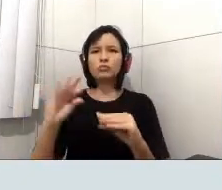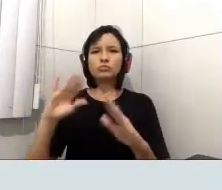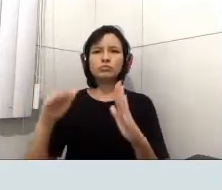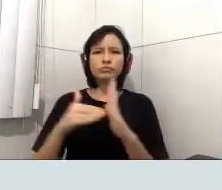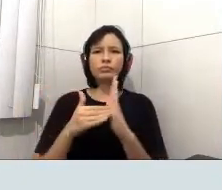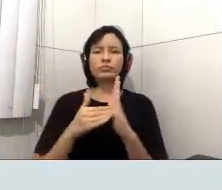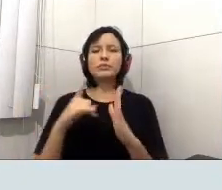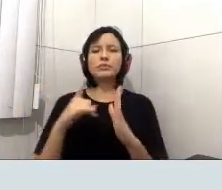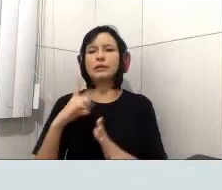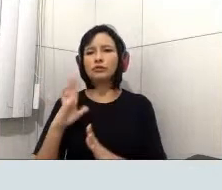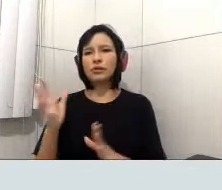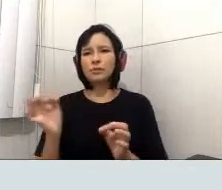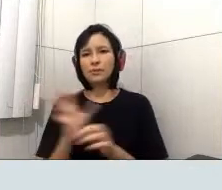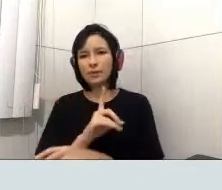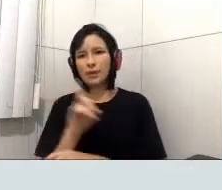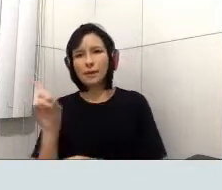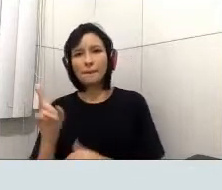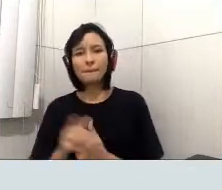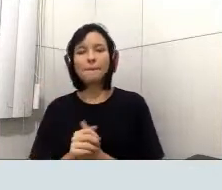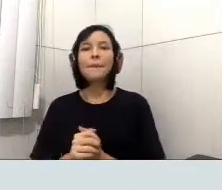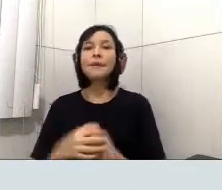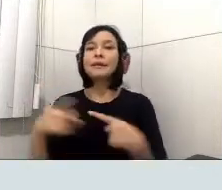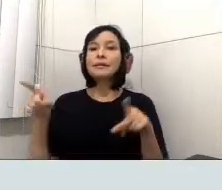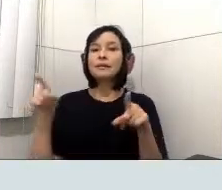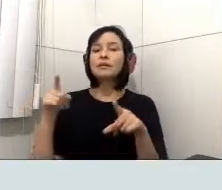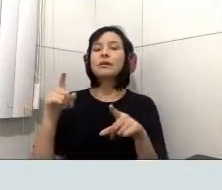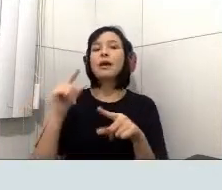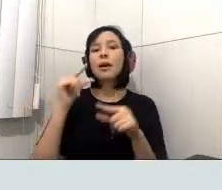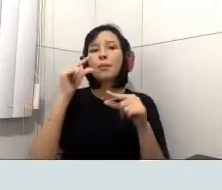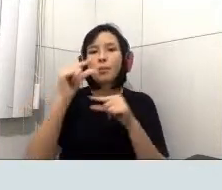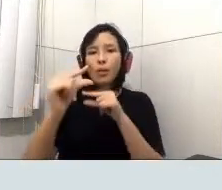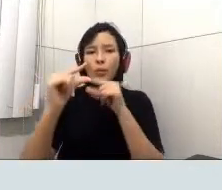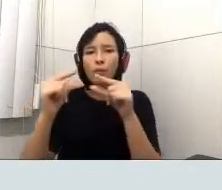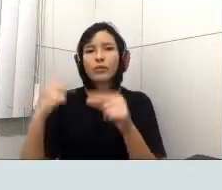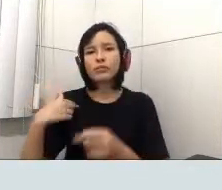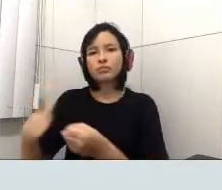Aos pouquinhos também estou acompanhando o chat aqui, só um minuto.